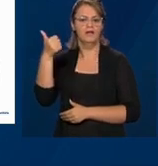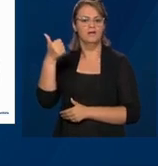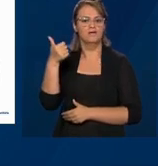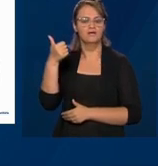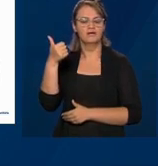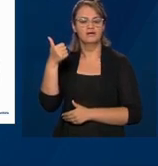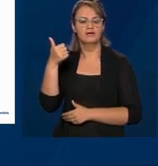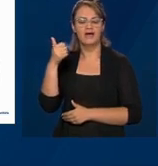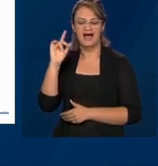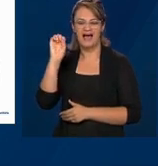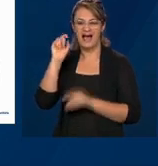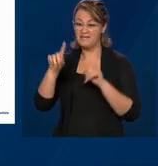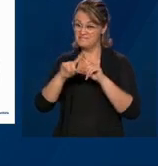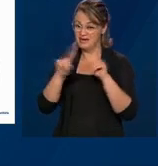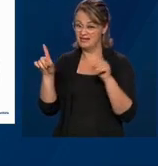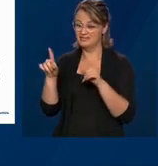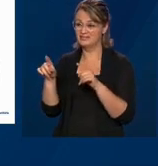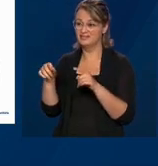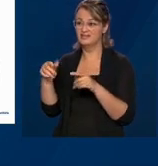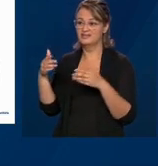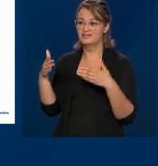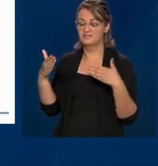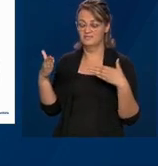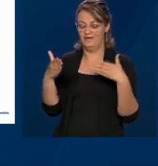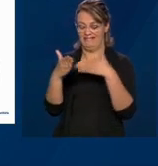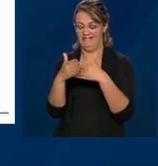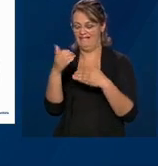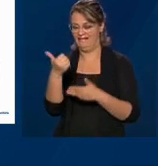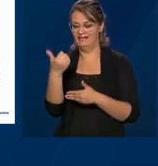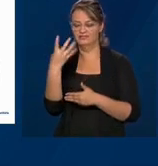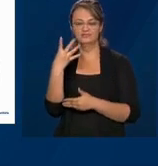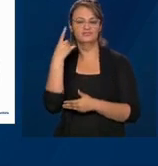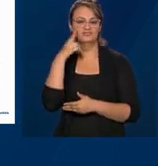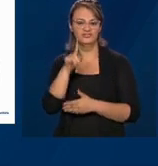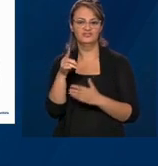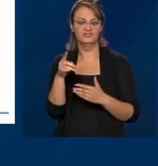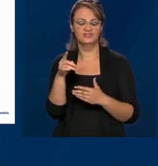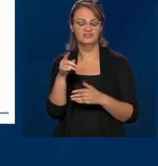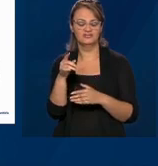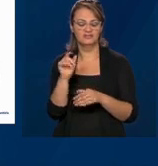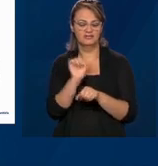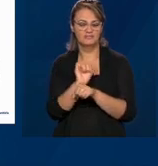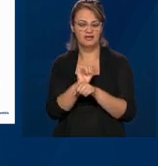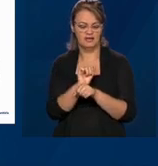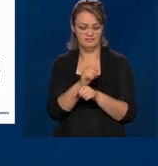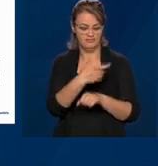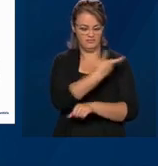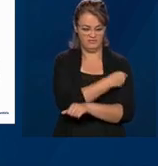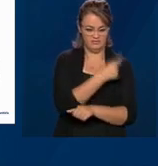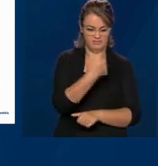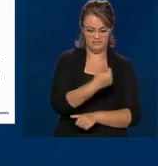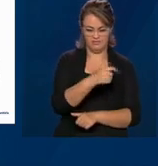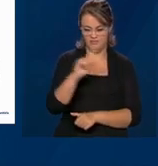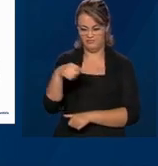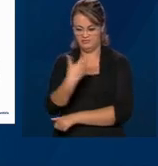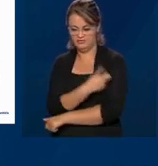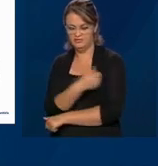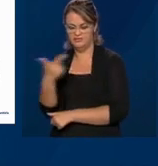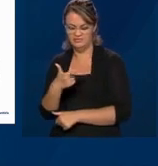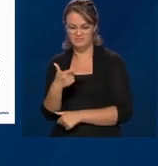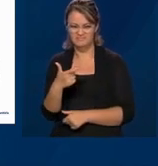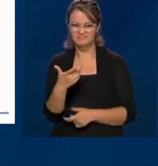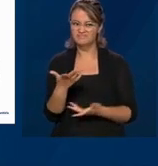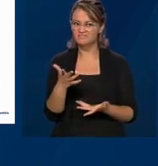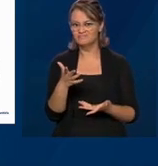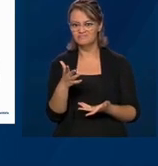que no intervalo de 0 a 14 dias. E foi por isso, então, que... E